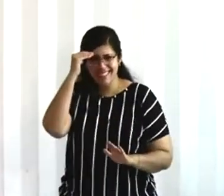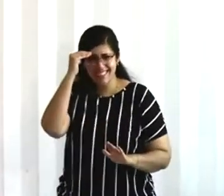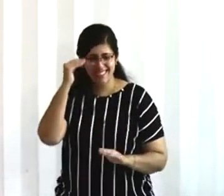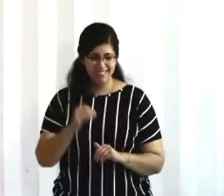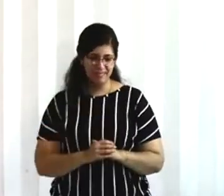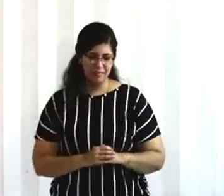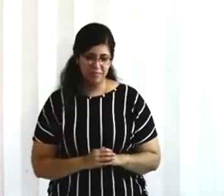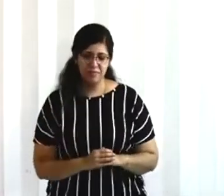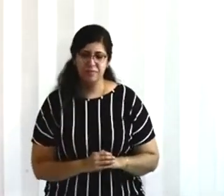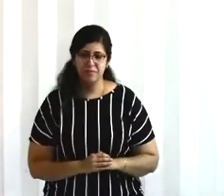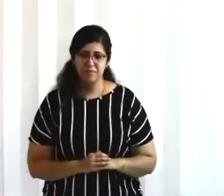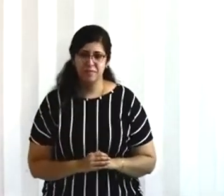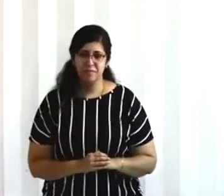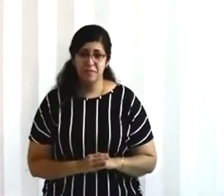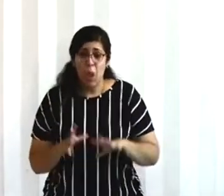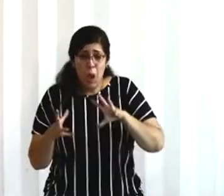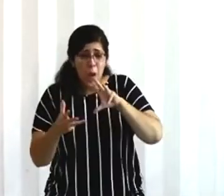caos.